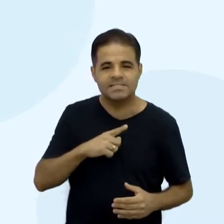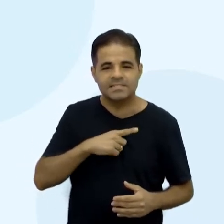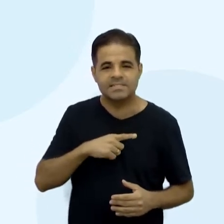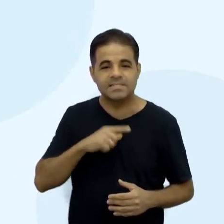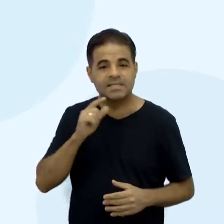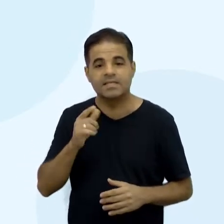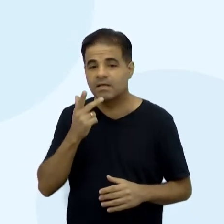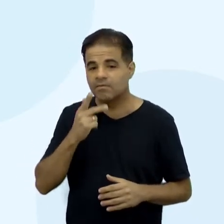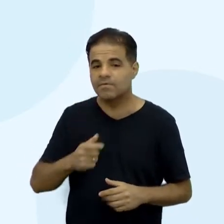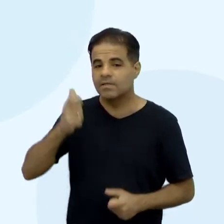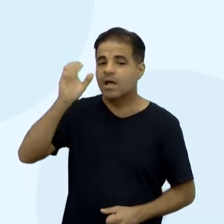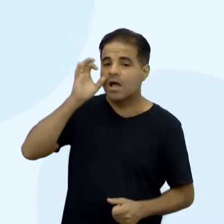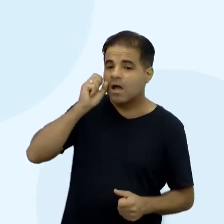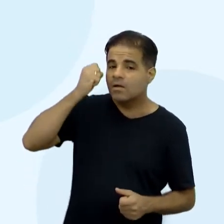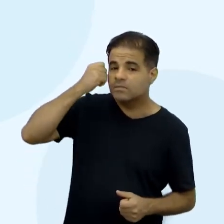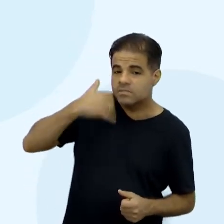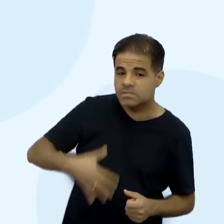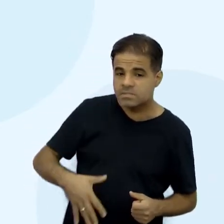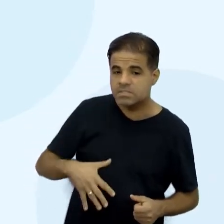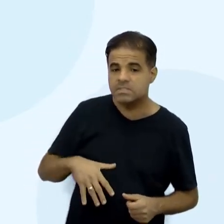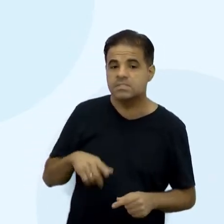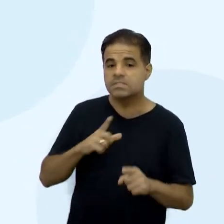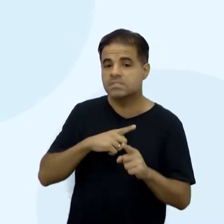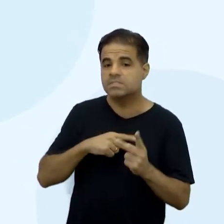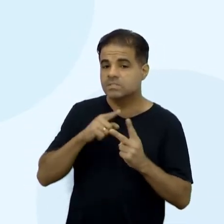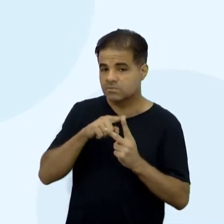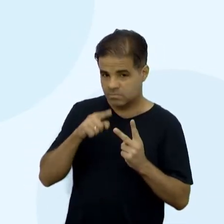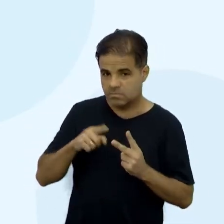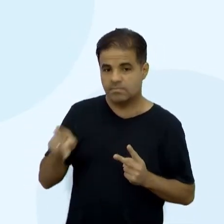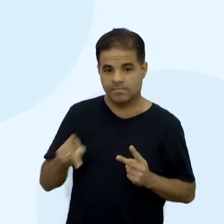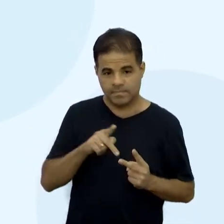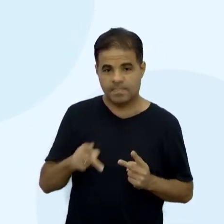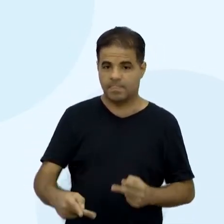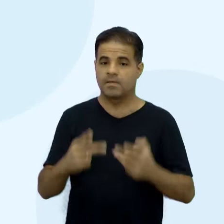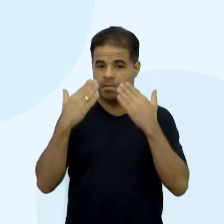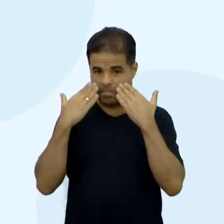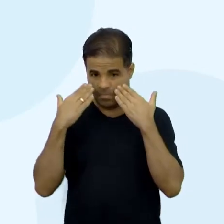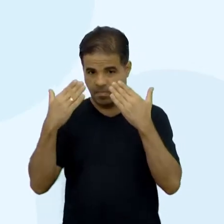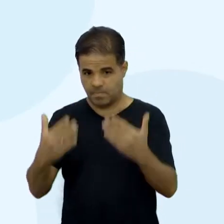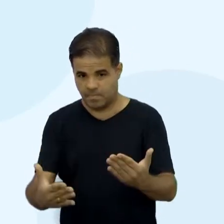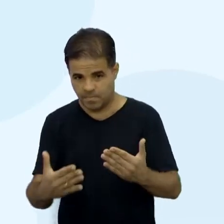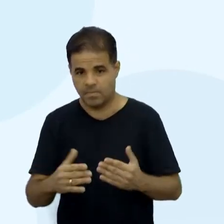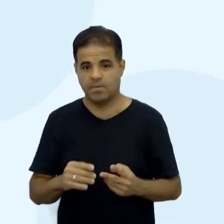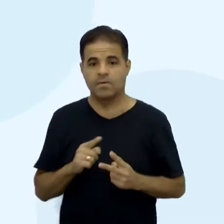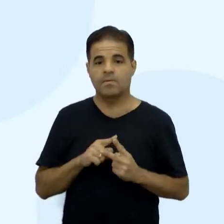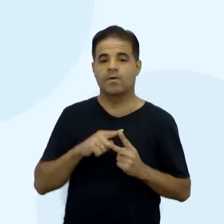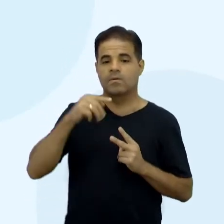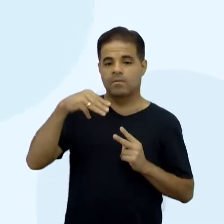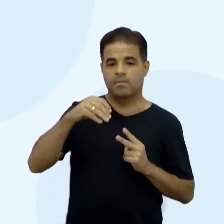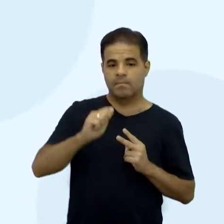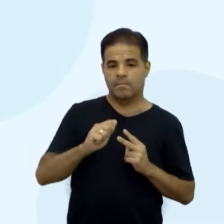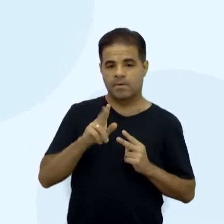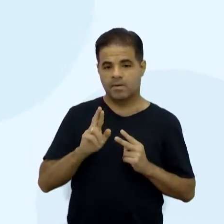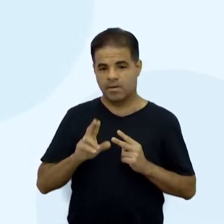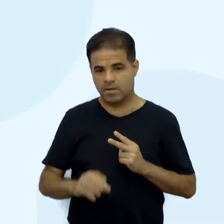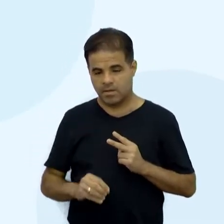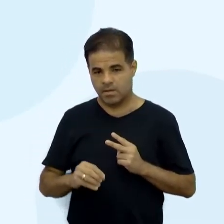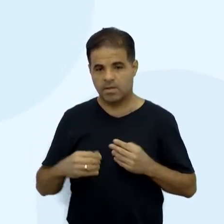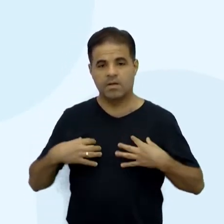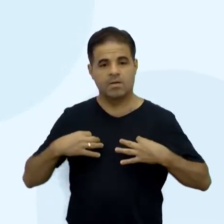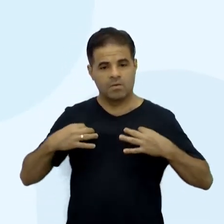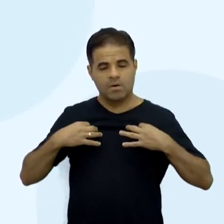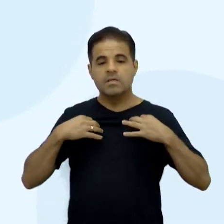eu fosse fazer essa descrição da imagem, sim, nós temos dois professores à frente, um é o professor Mauro, que está de